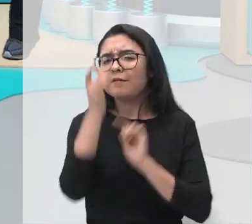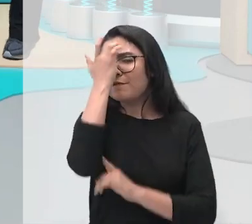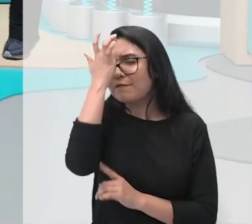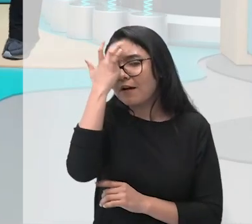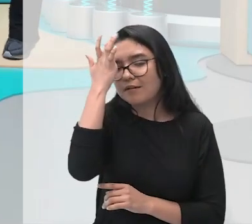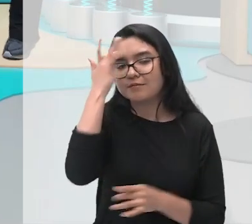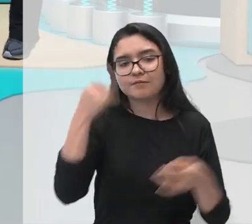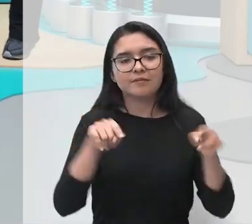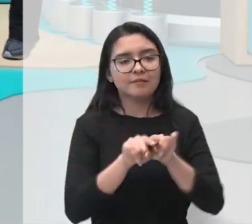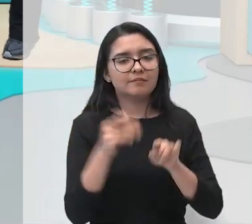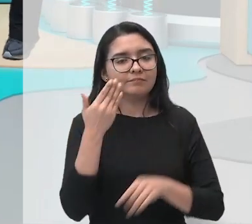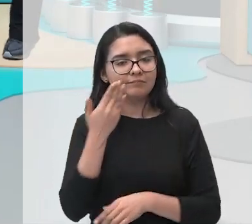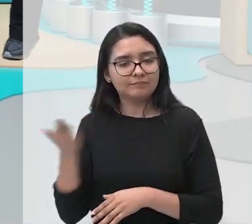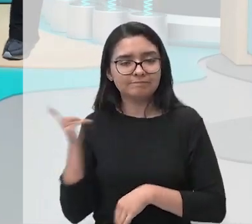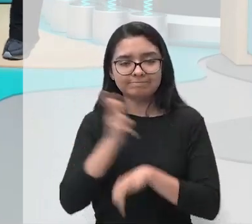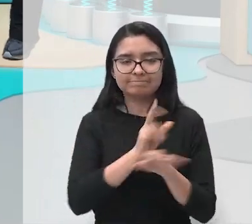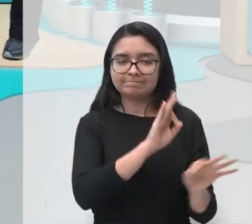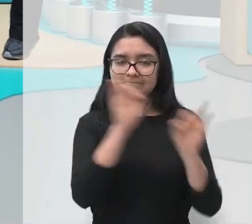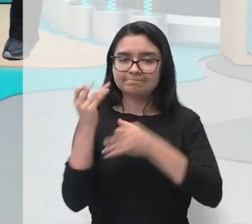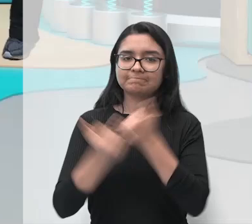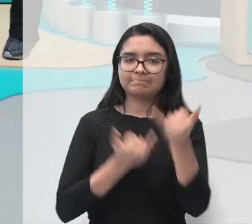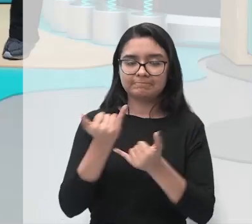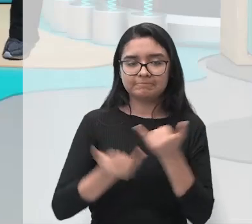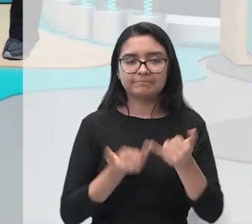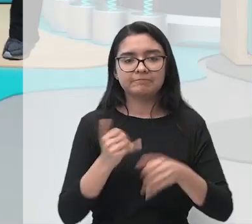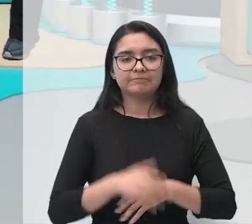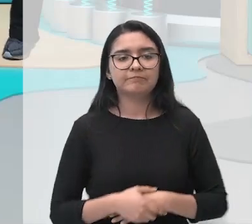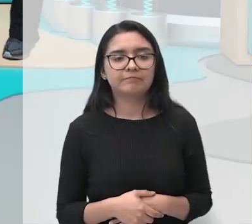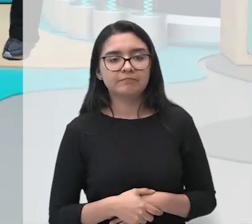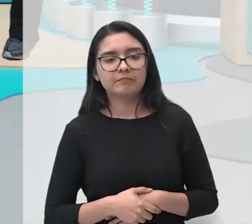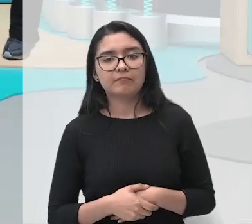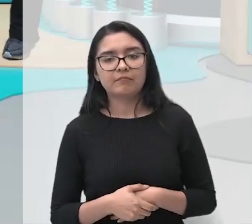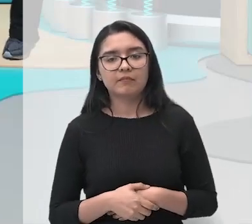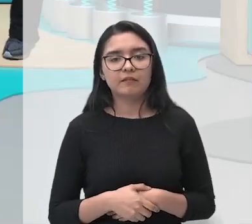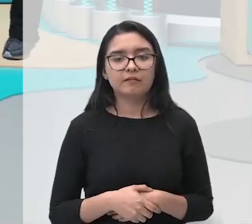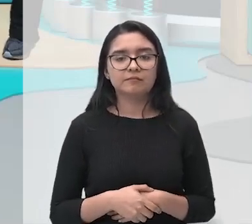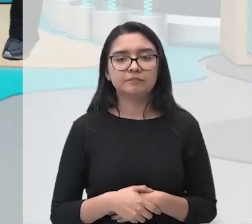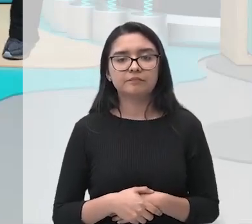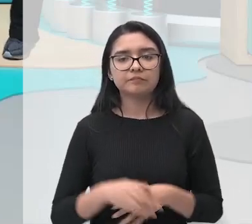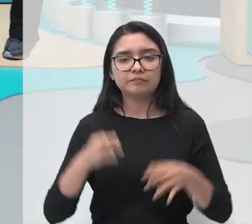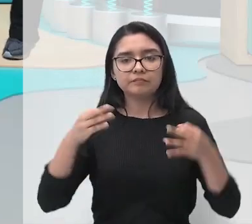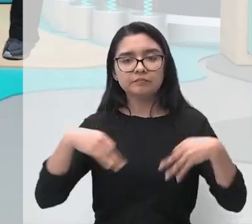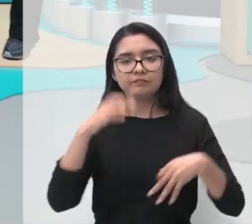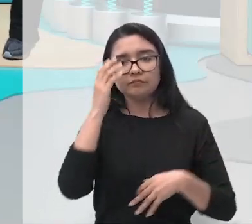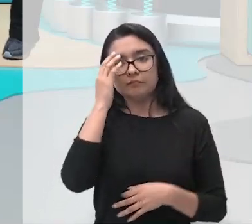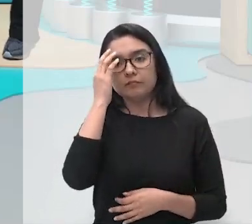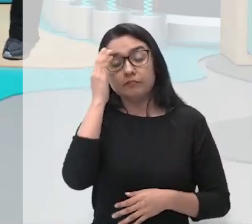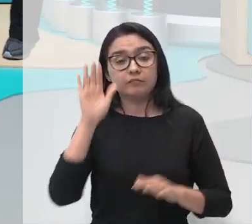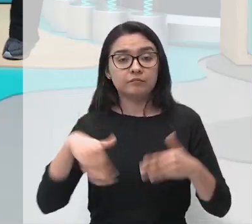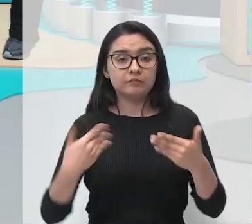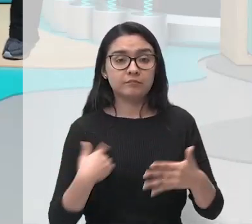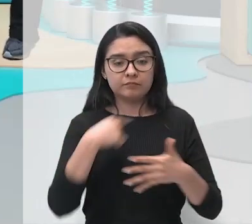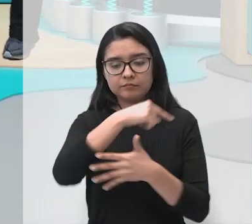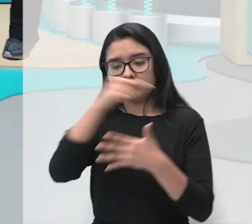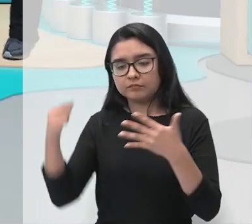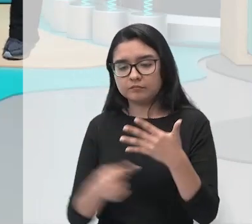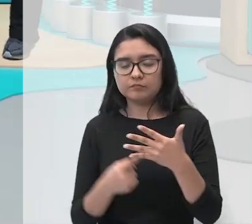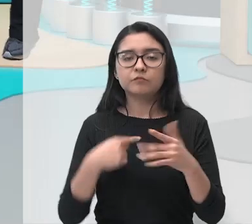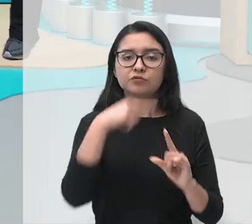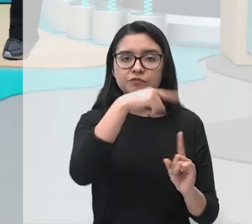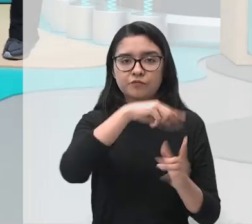fácil para reproduzir, para brincar desse manja-pega com rabinho, certo? Então, essas são algumas